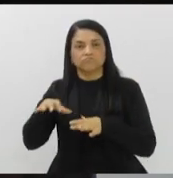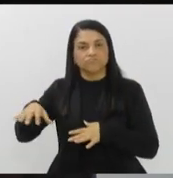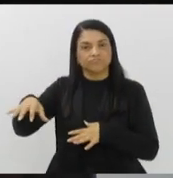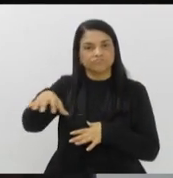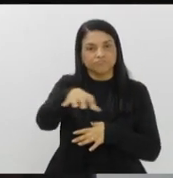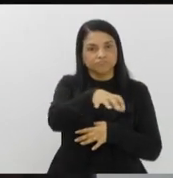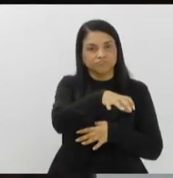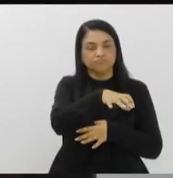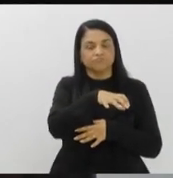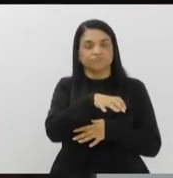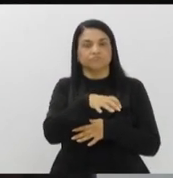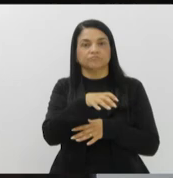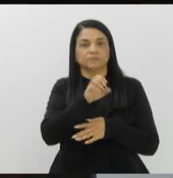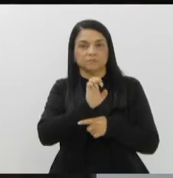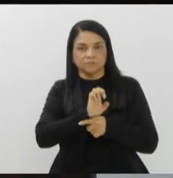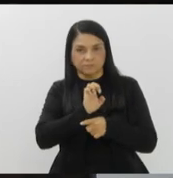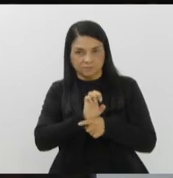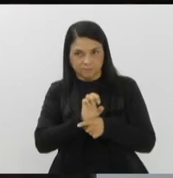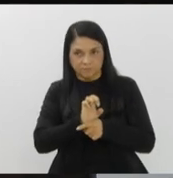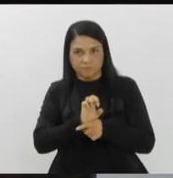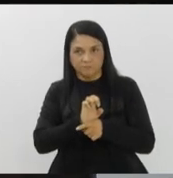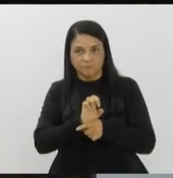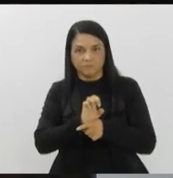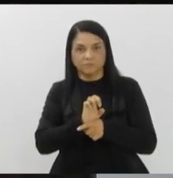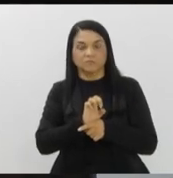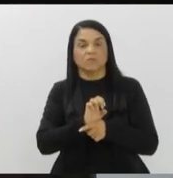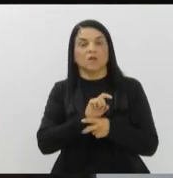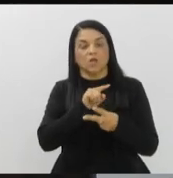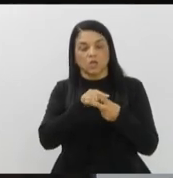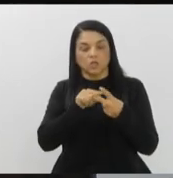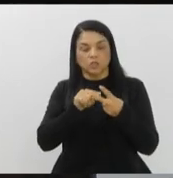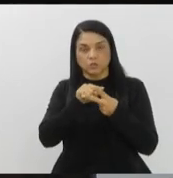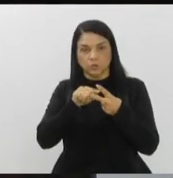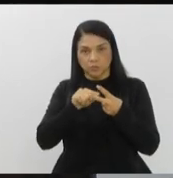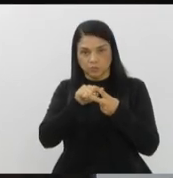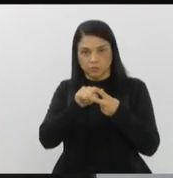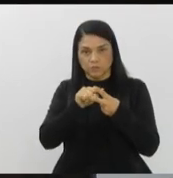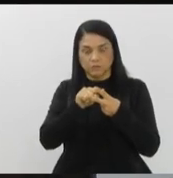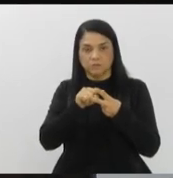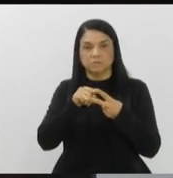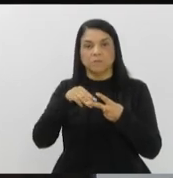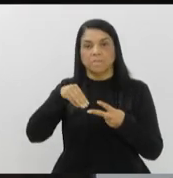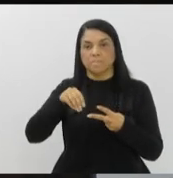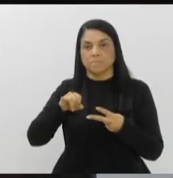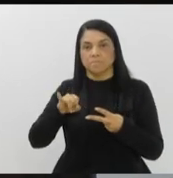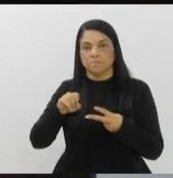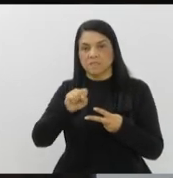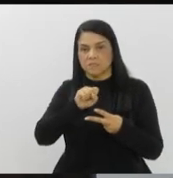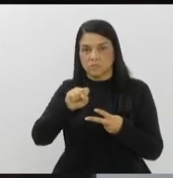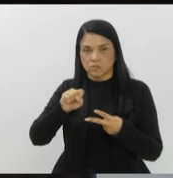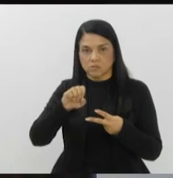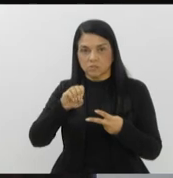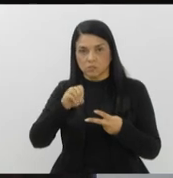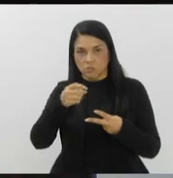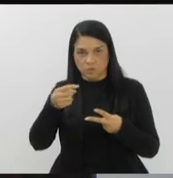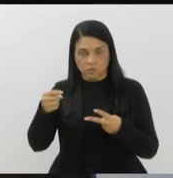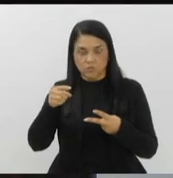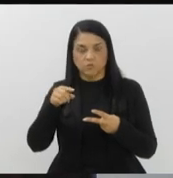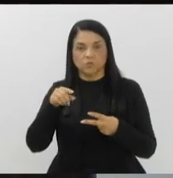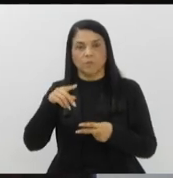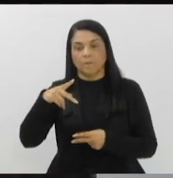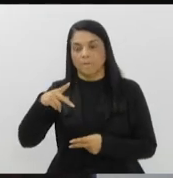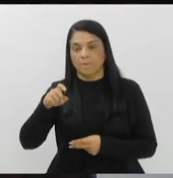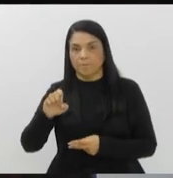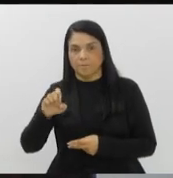E eu queria destacar aqui duas missões do PEDES. Ele é um plano baseado em missões, e essas missões